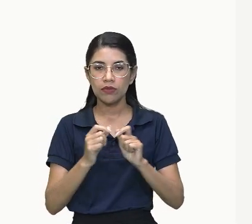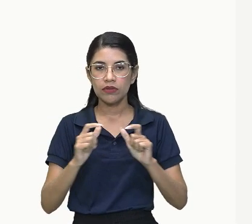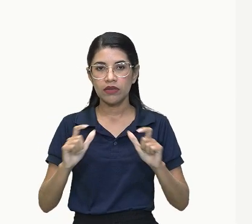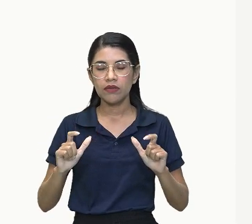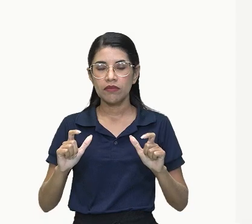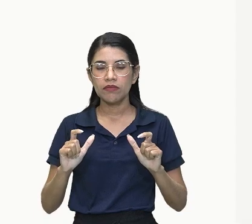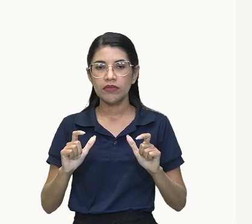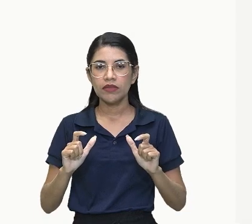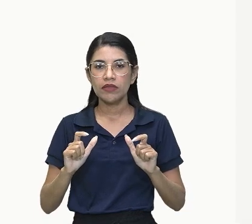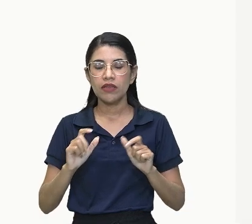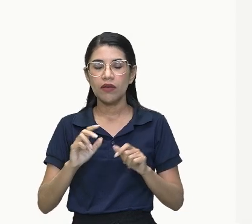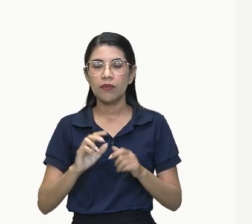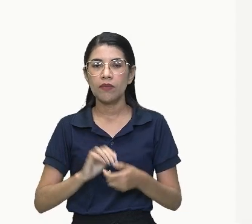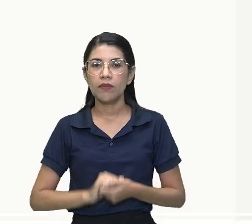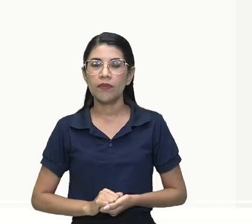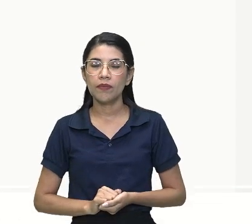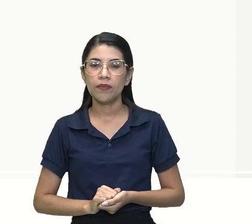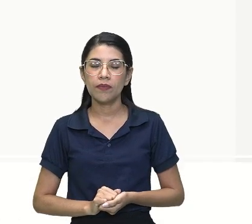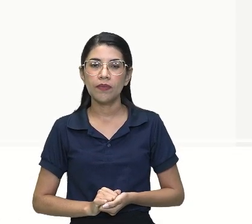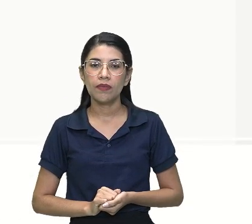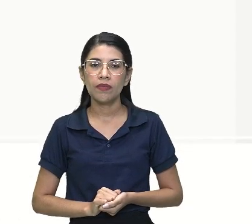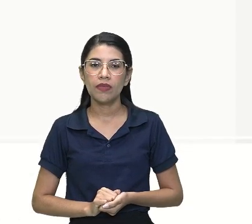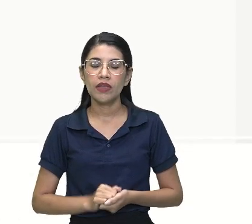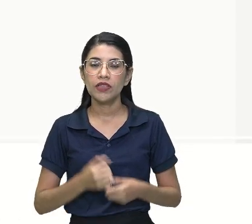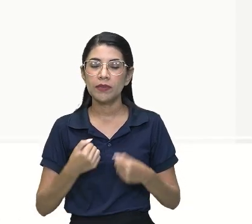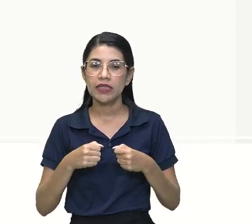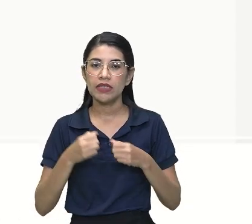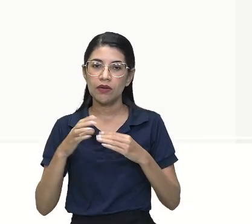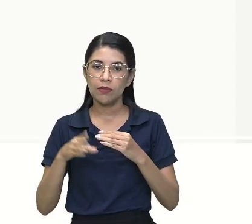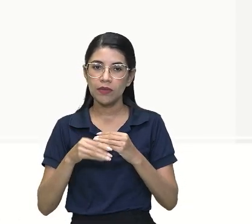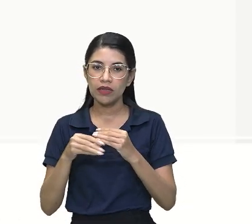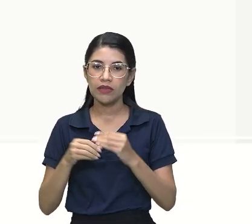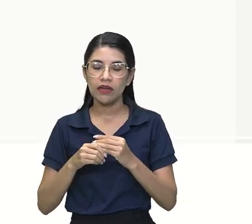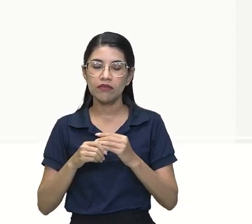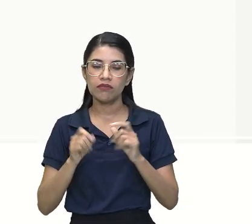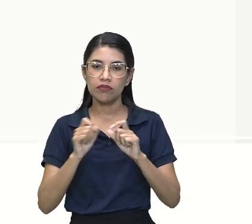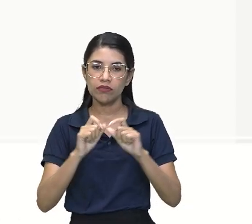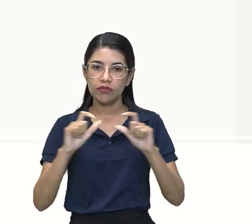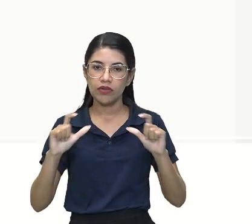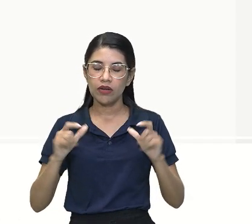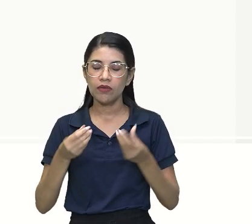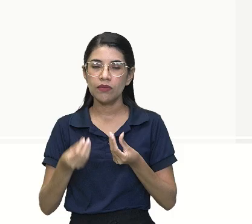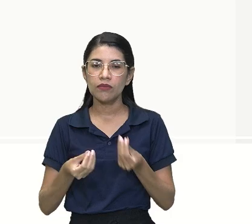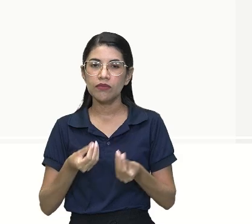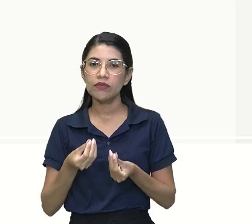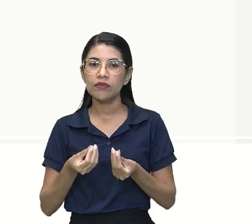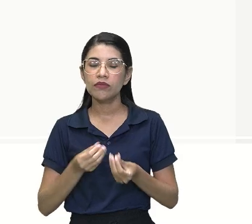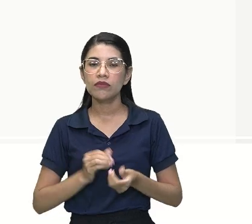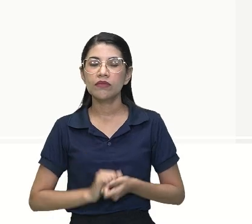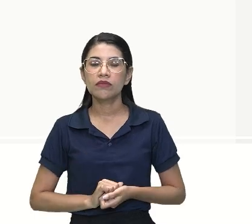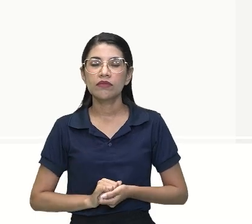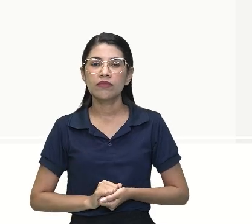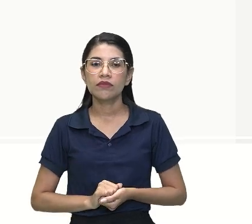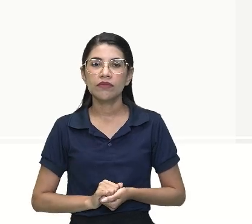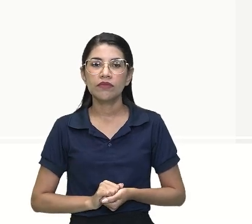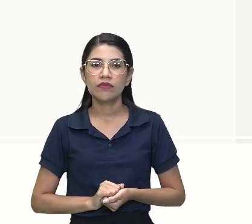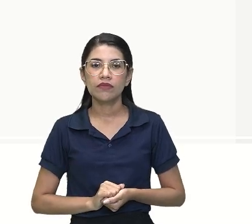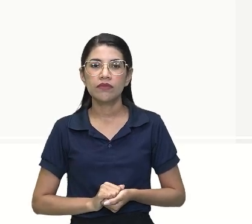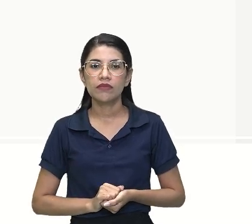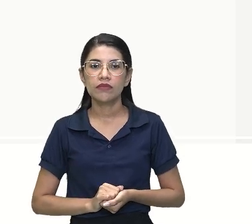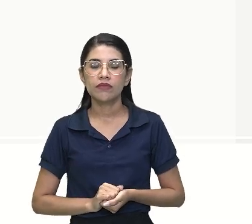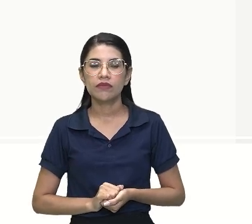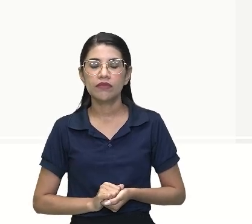o quadrado da diferença, né? A gente vai completar os quadrados aqui, ó. Como assim? Olha só, eu vou deixar um espaço aqui,